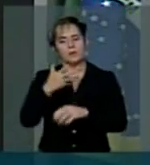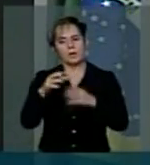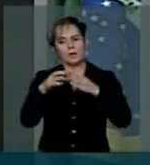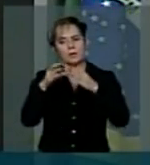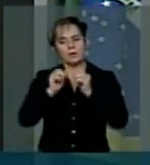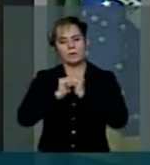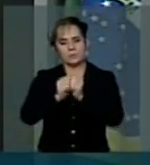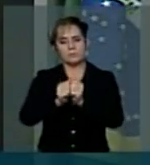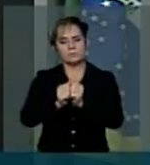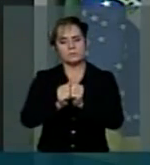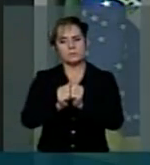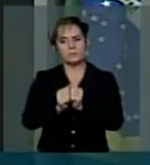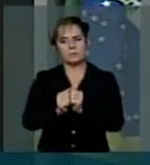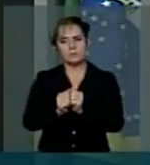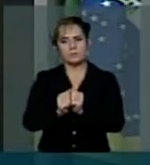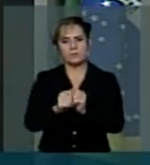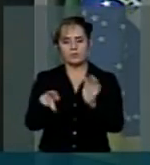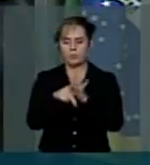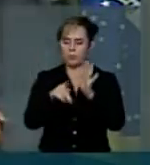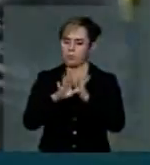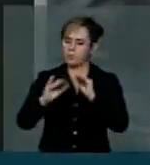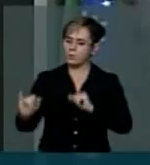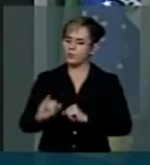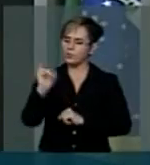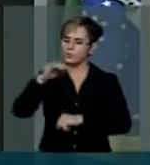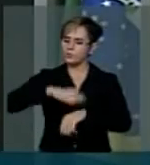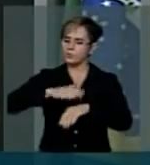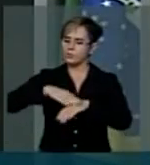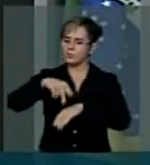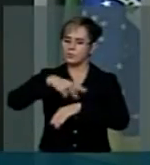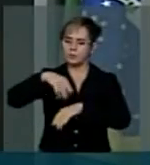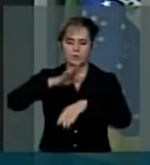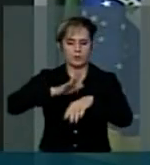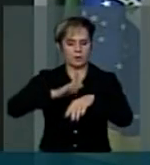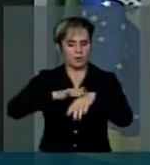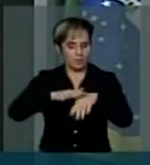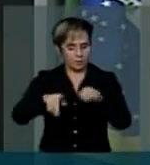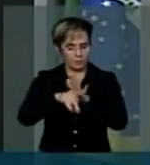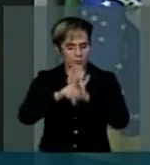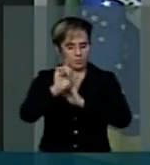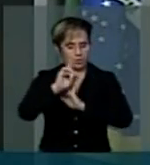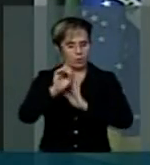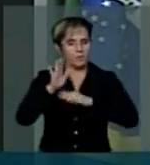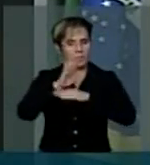segmento, senhor presidente, de suma importância para a saúde brasileira.